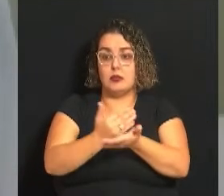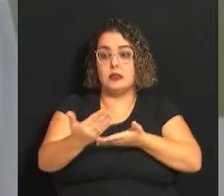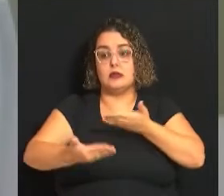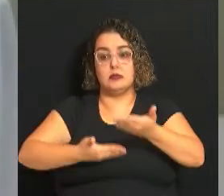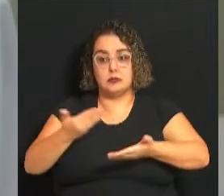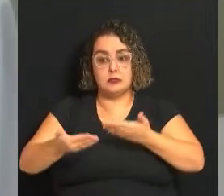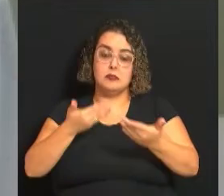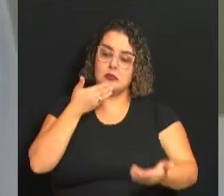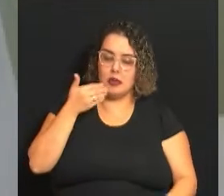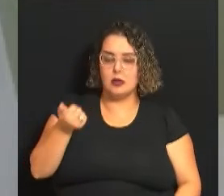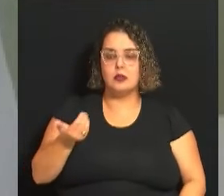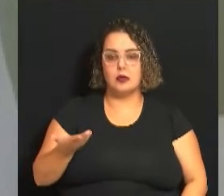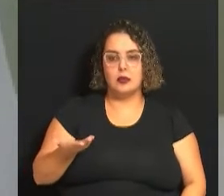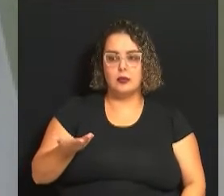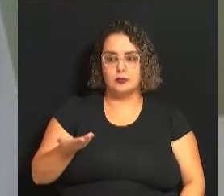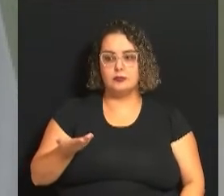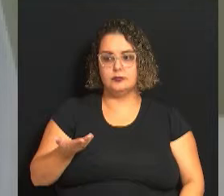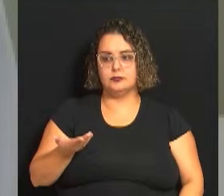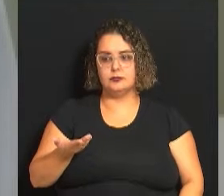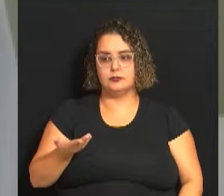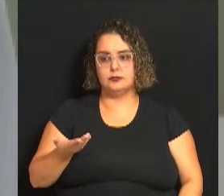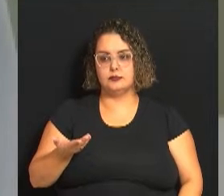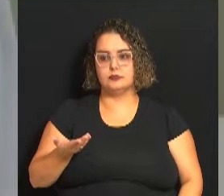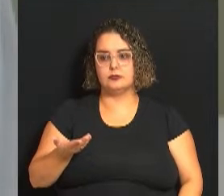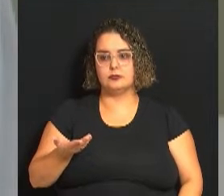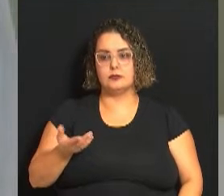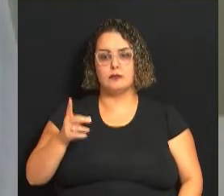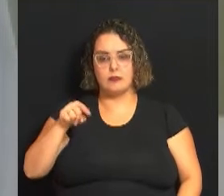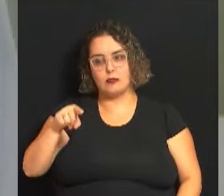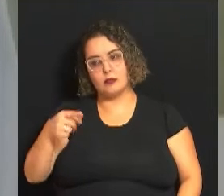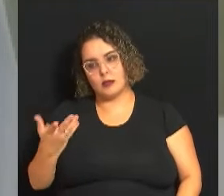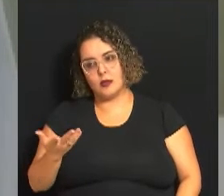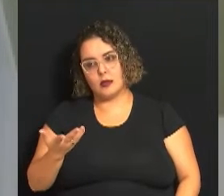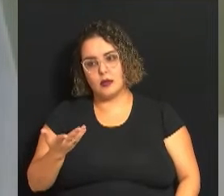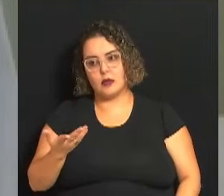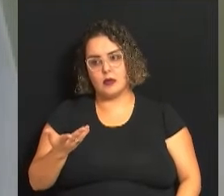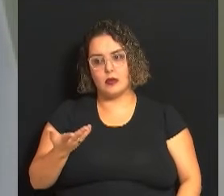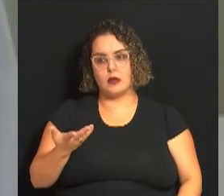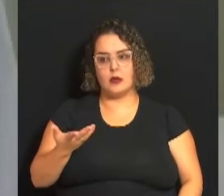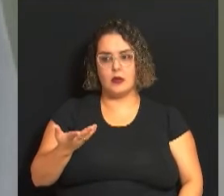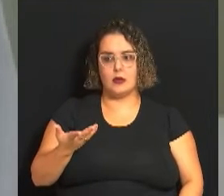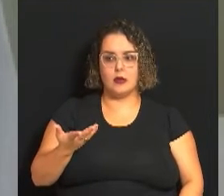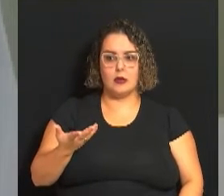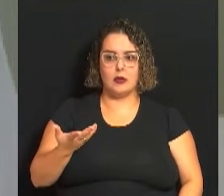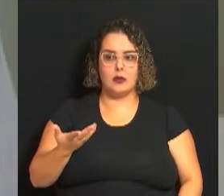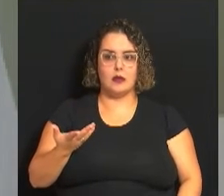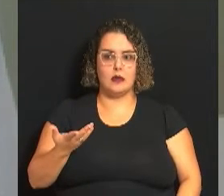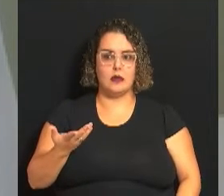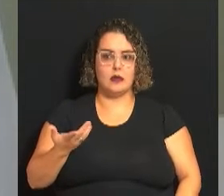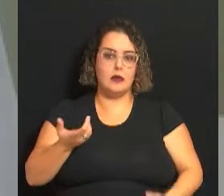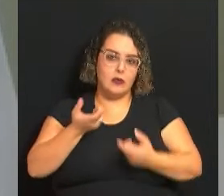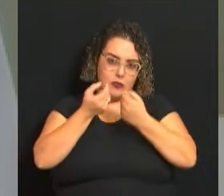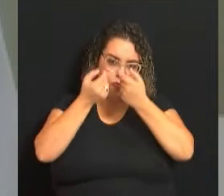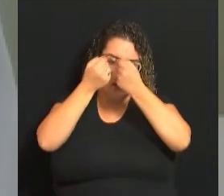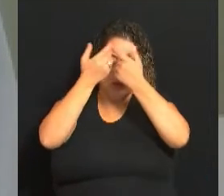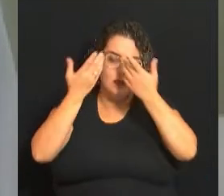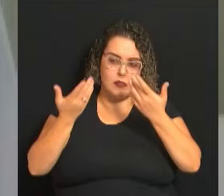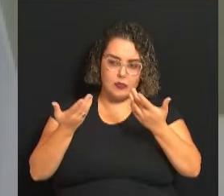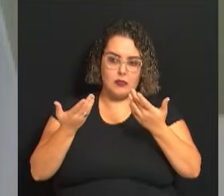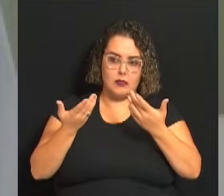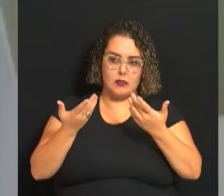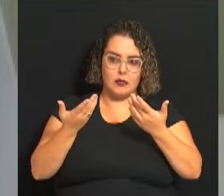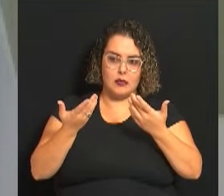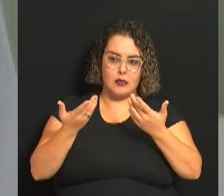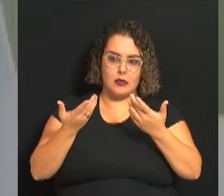melhor. Isso no câncer, de uma maneira geral, é uma verdade, e no tumor cerebral